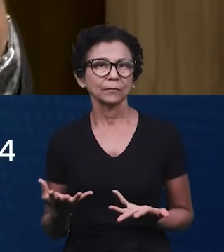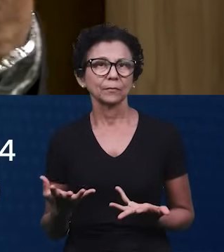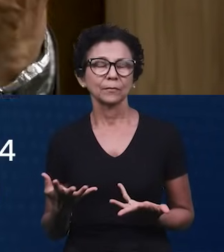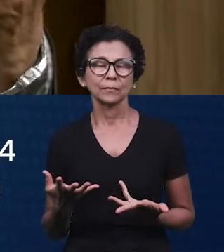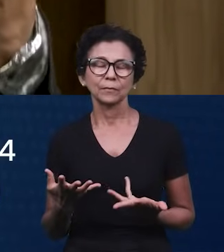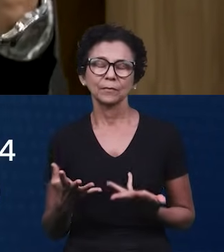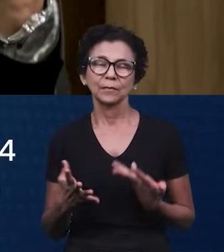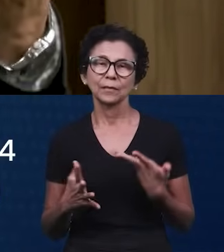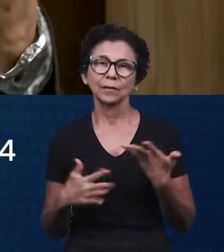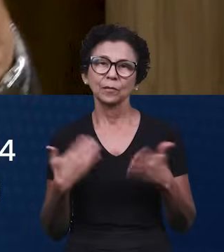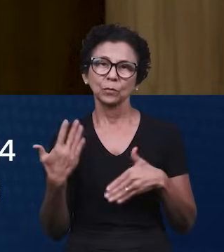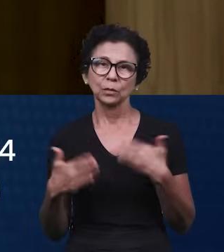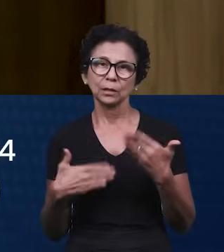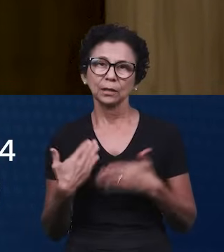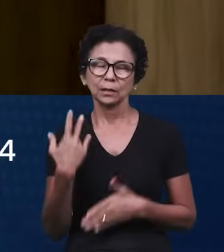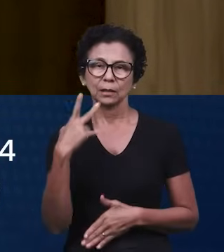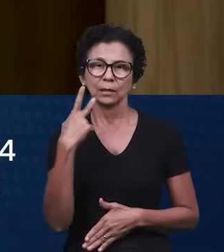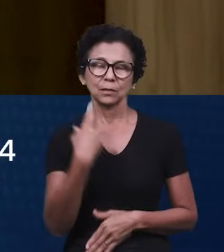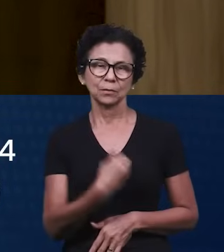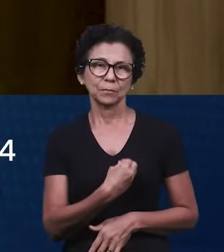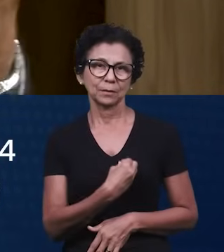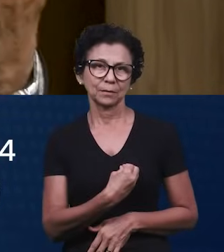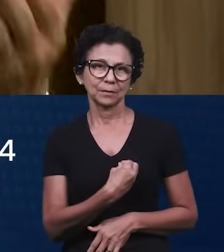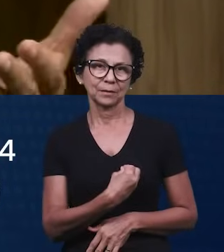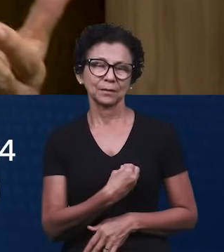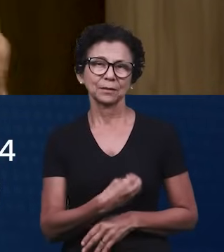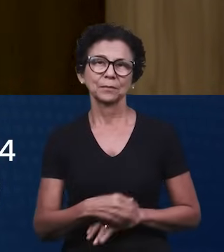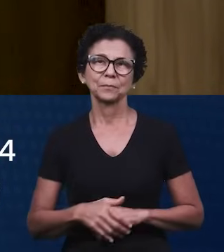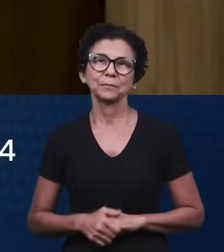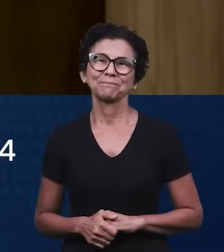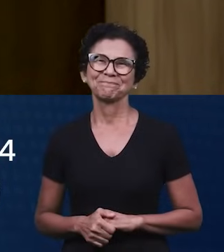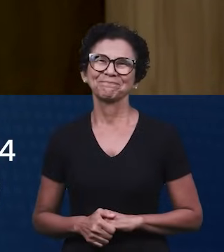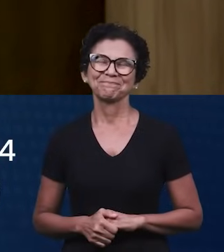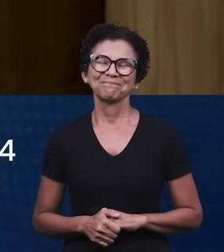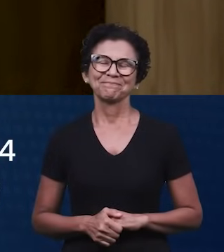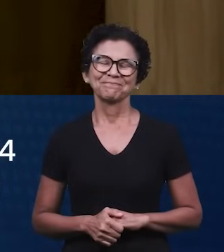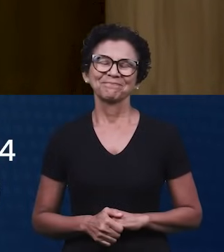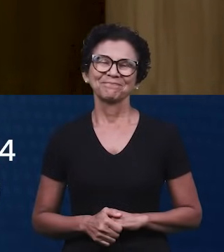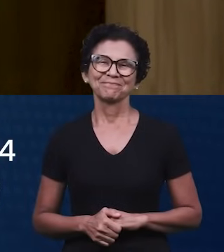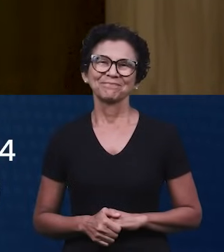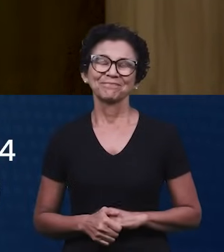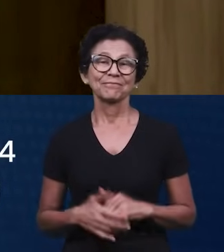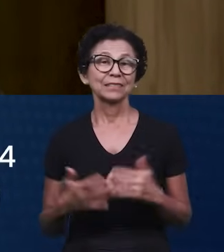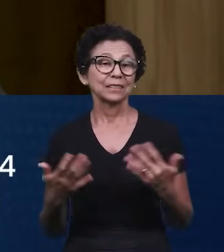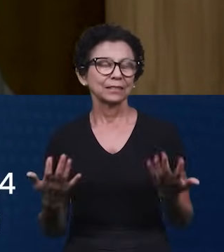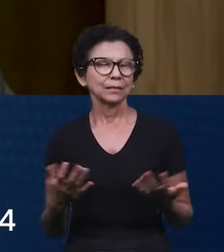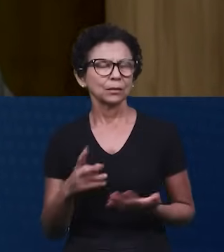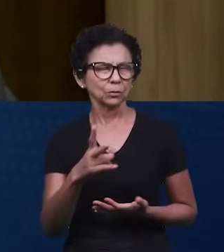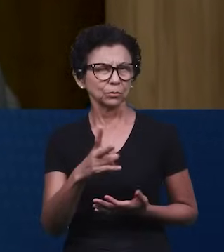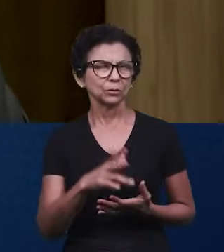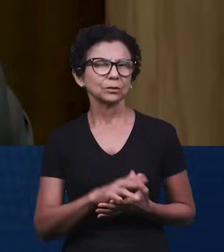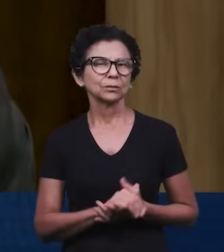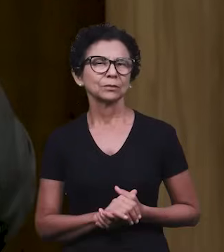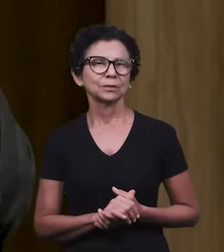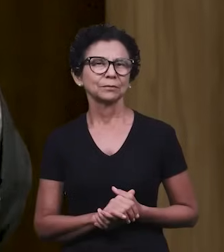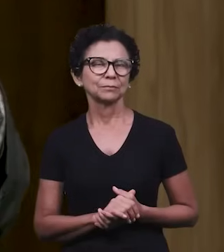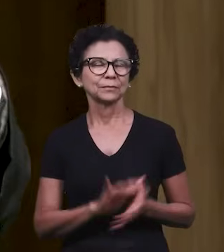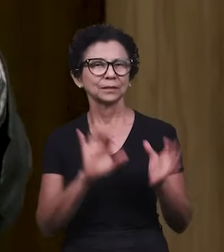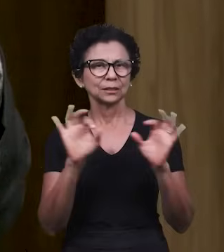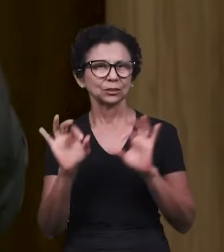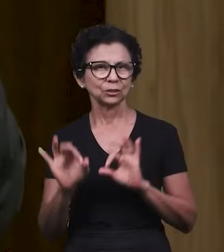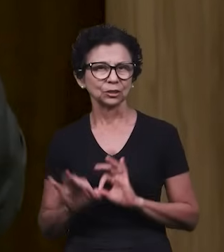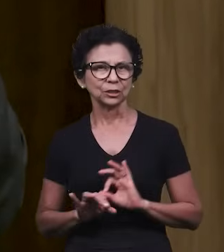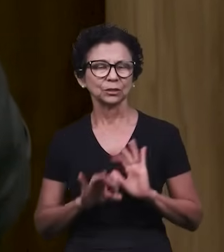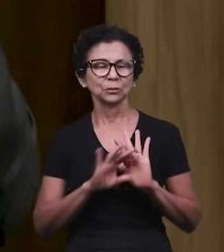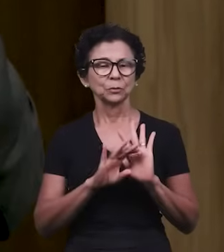alegres e honrados com a sua participação, a sua audiência. E continue participando